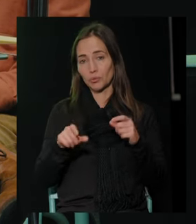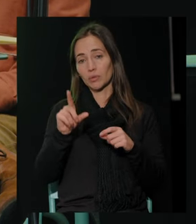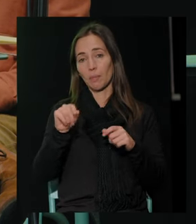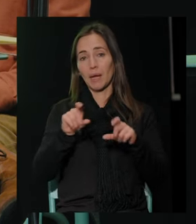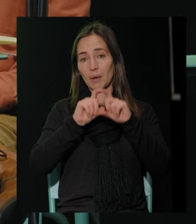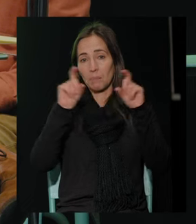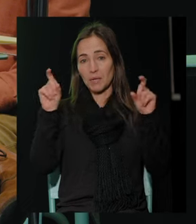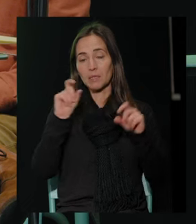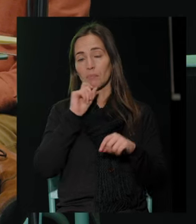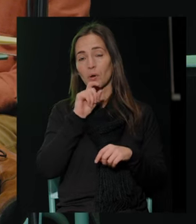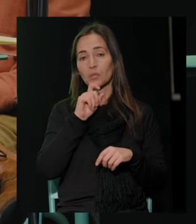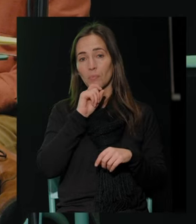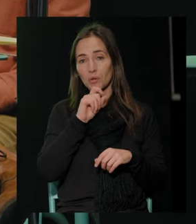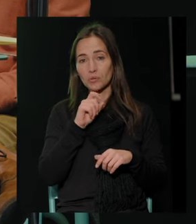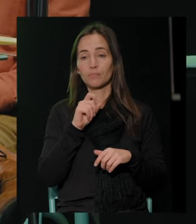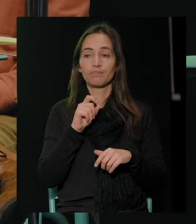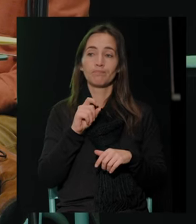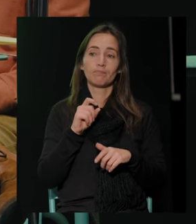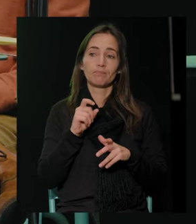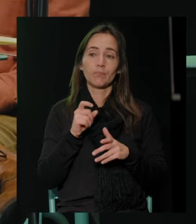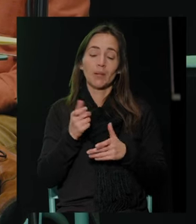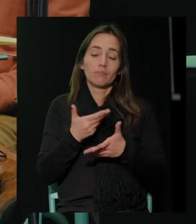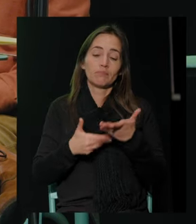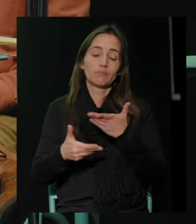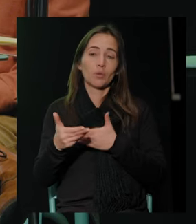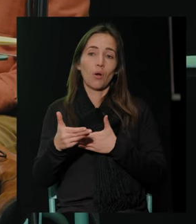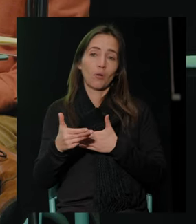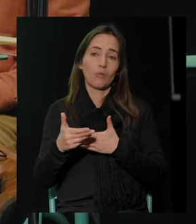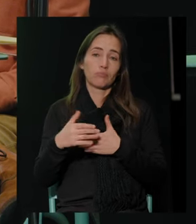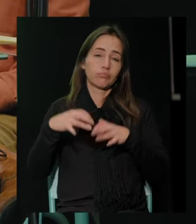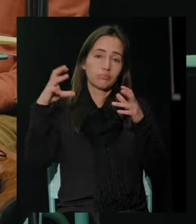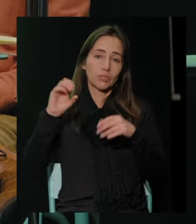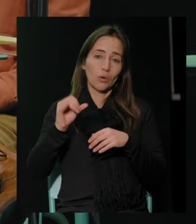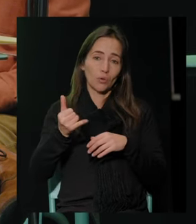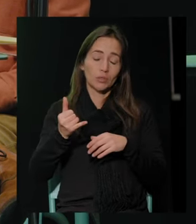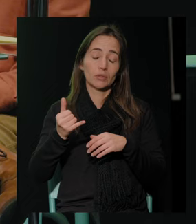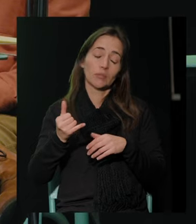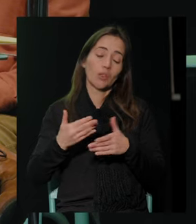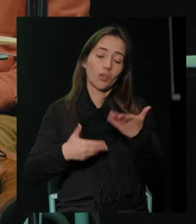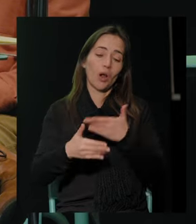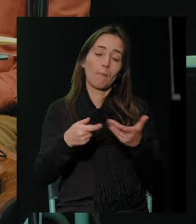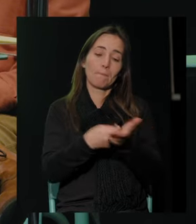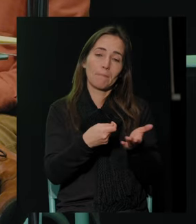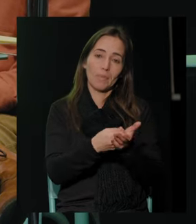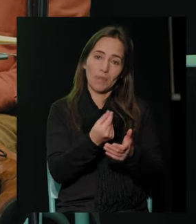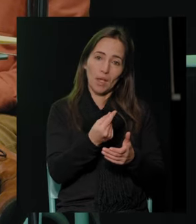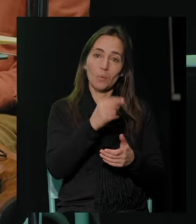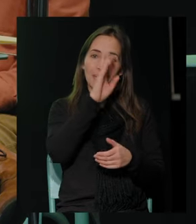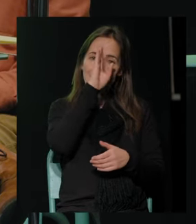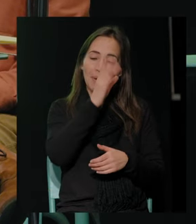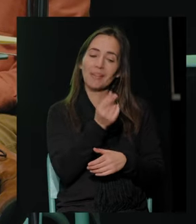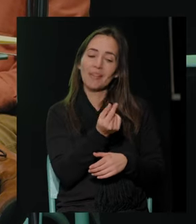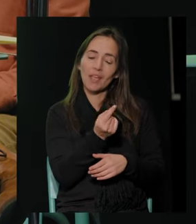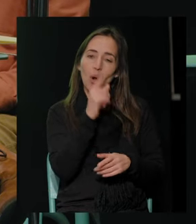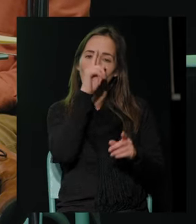empresa, possa compensar a sua pegada e efetivamente efetuar um pagamento e saber exatamente para onde é que esse dinheiro